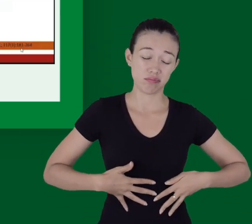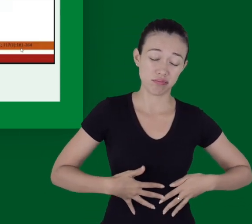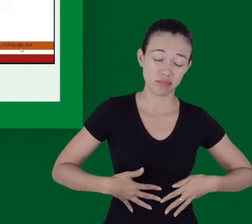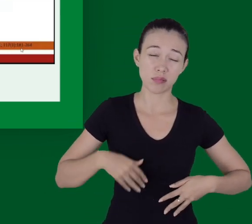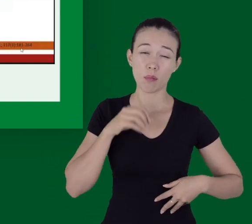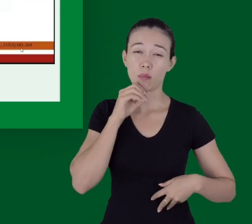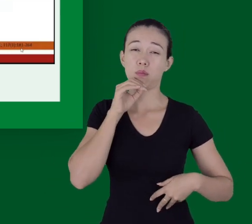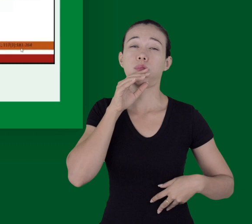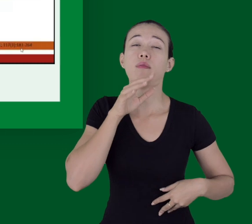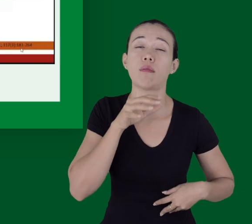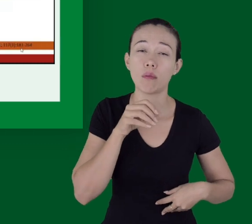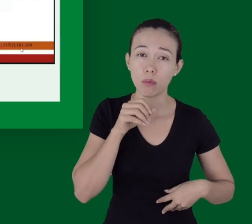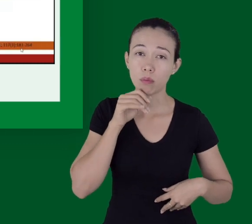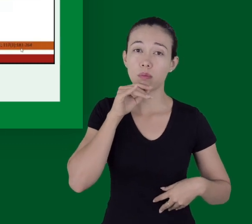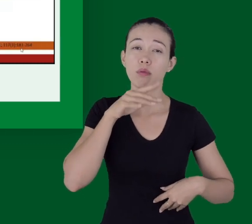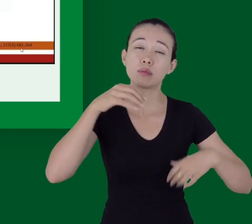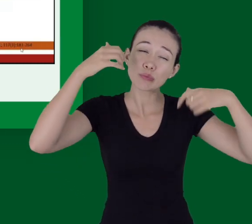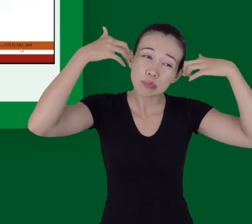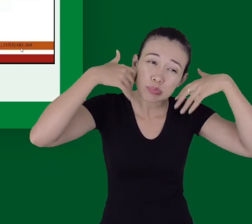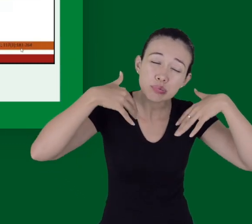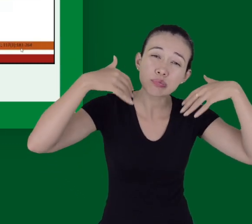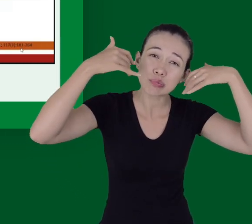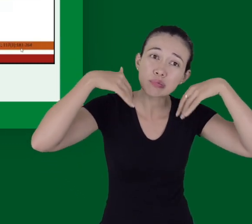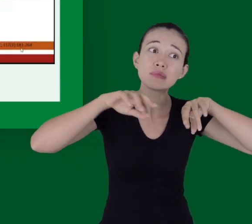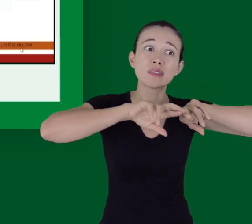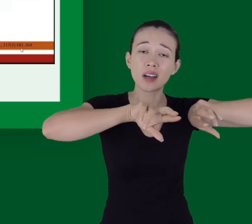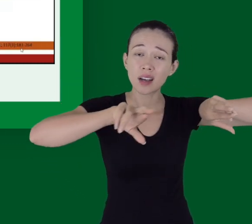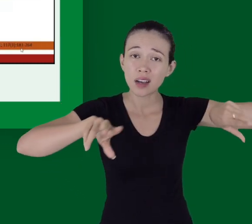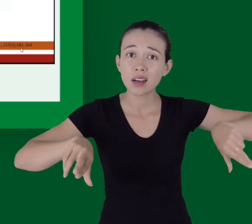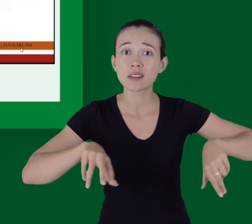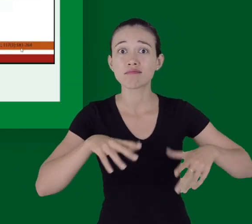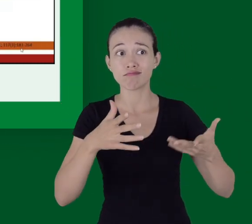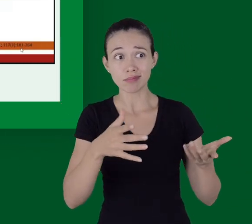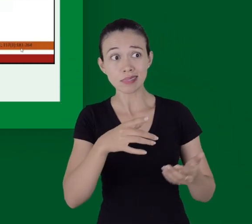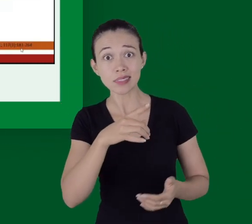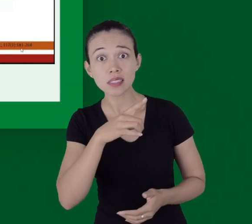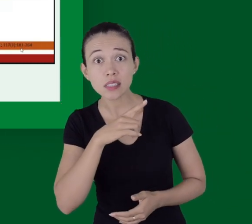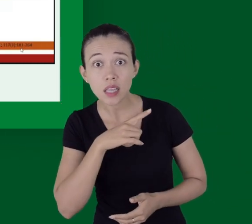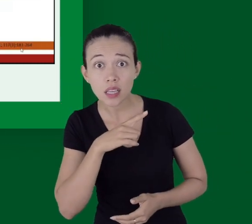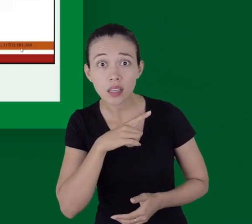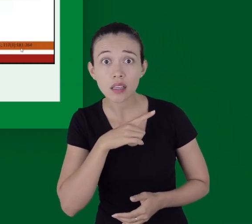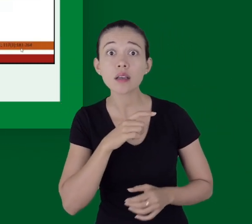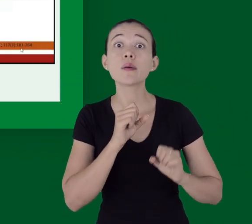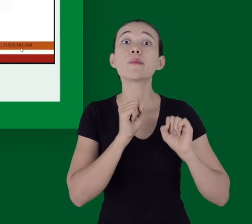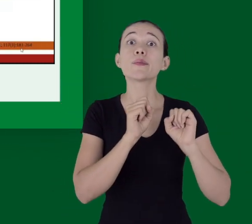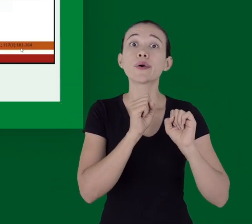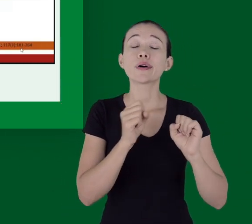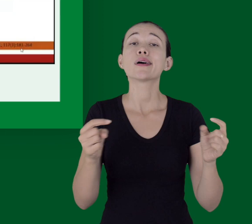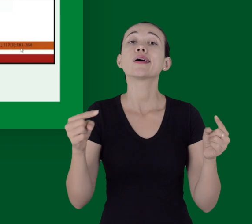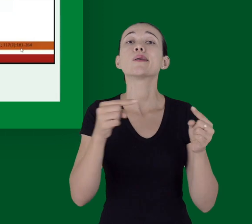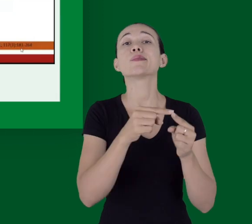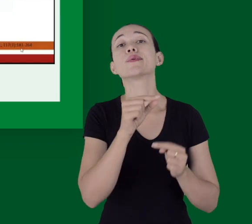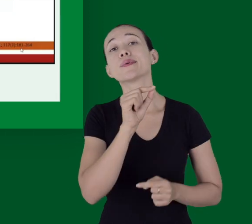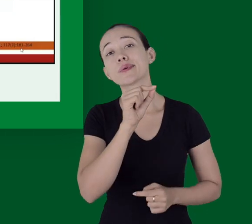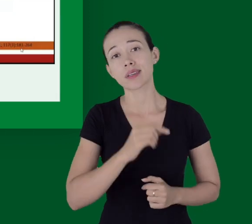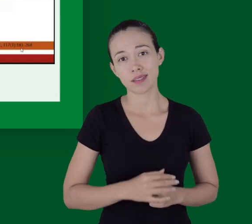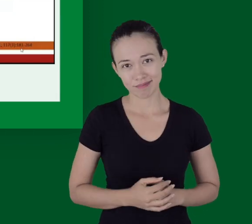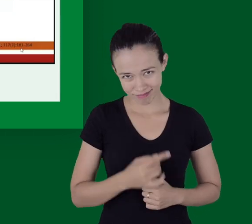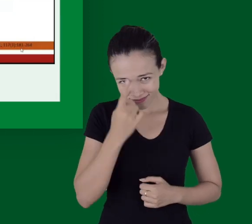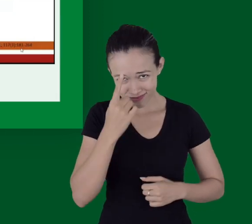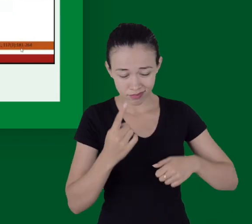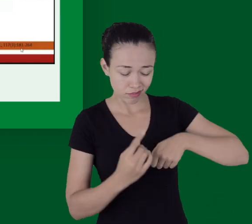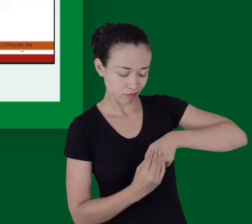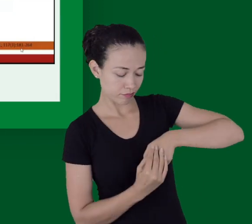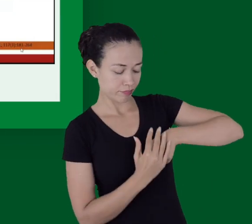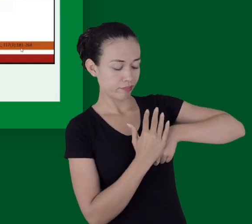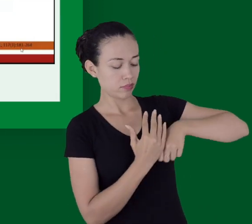queixando de dor no peito, se tiver algum outro sintoma, que são algum desses, ou até todos eles, pode